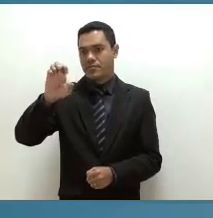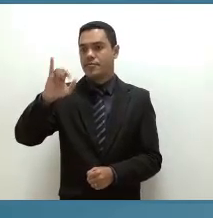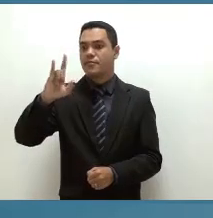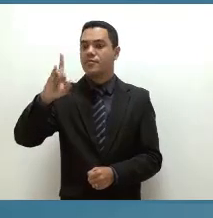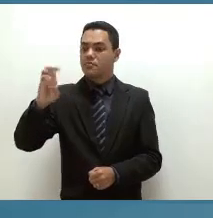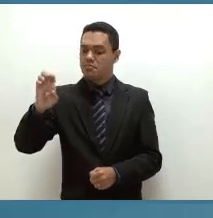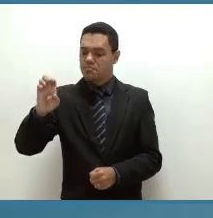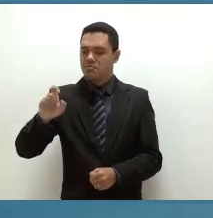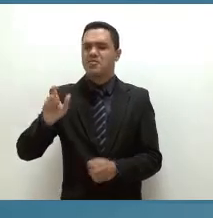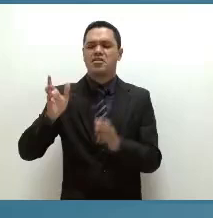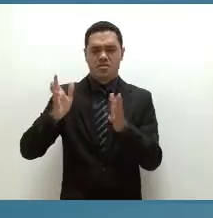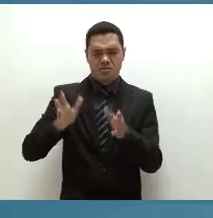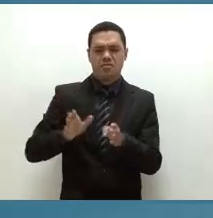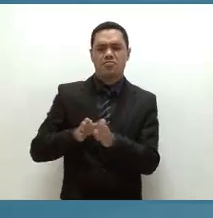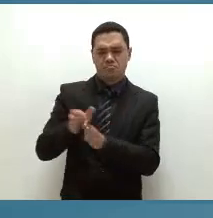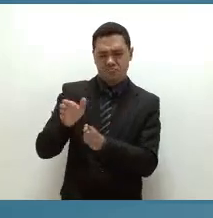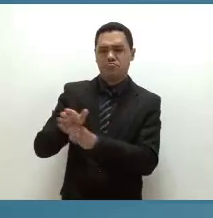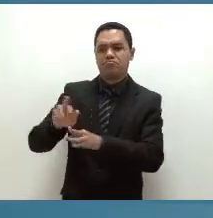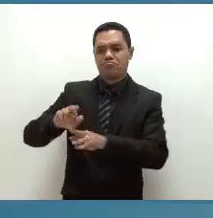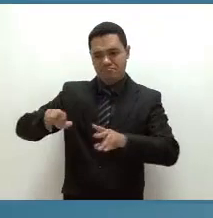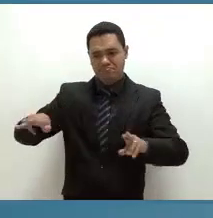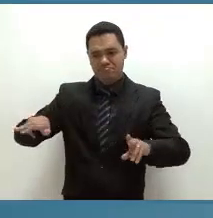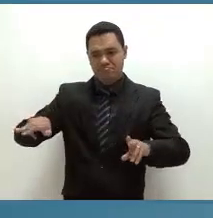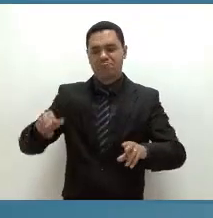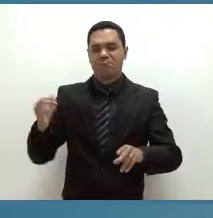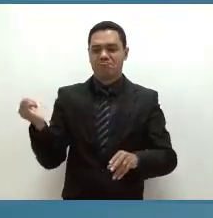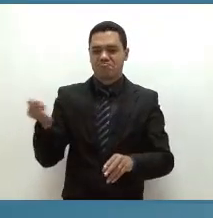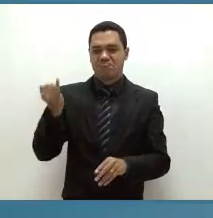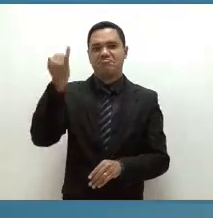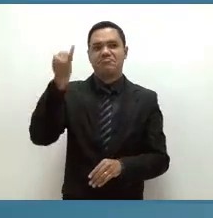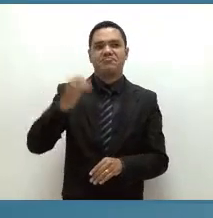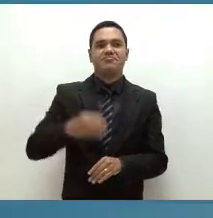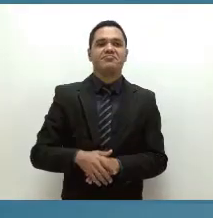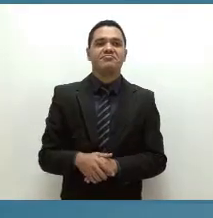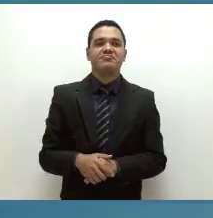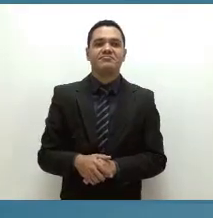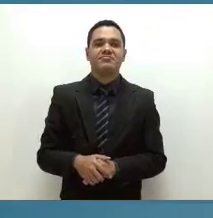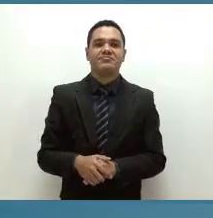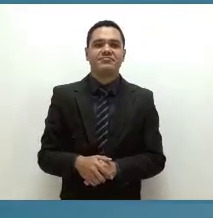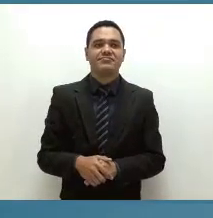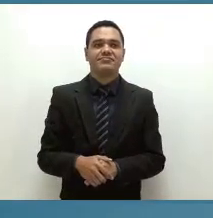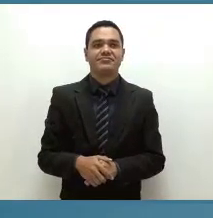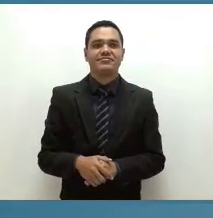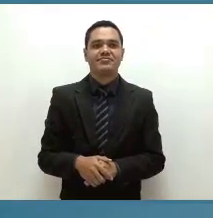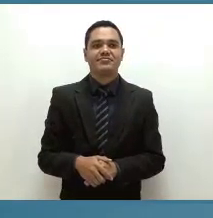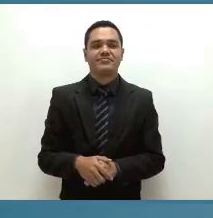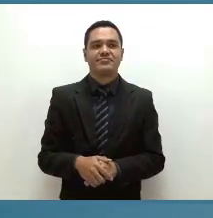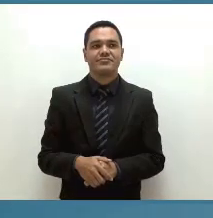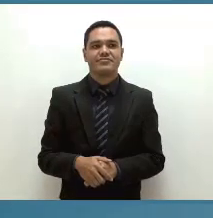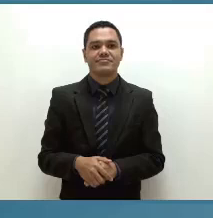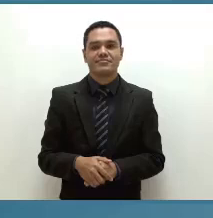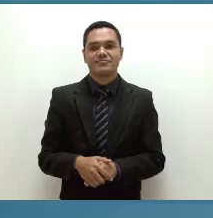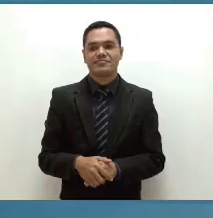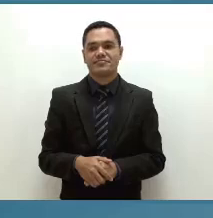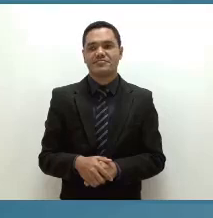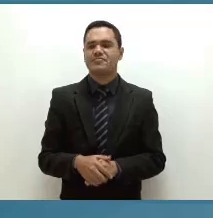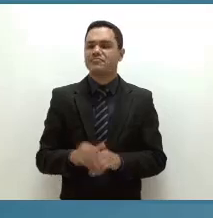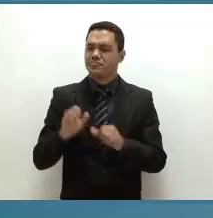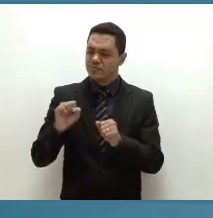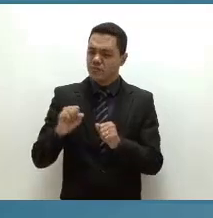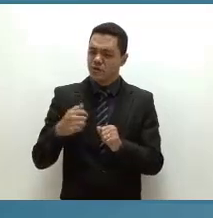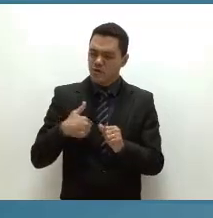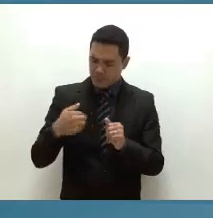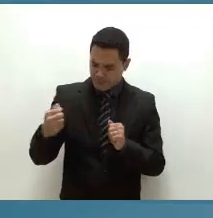quando realmente se faz necessário que sejam adotadas. Mas quero dizer, conte também